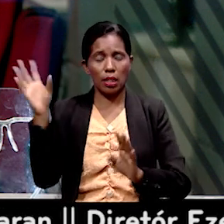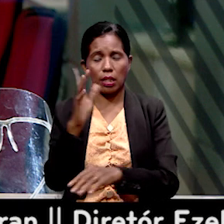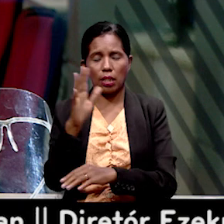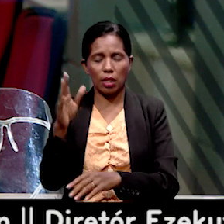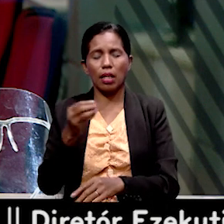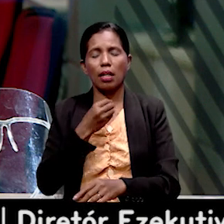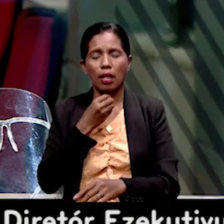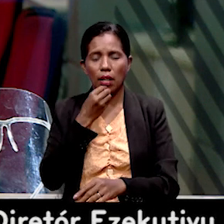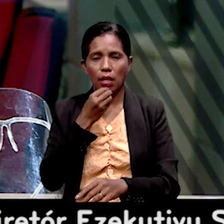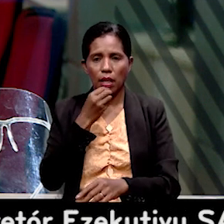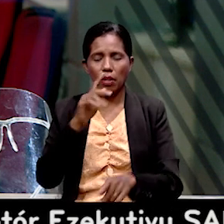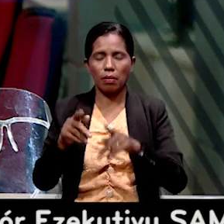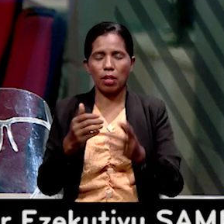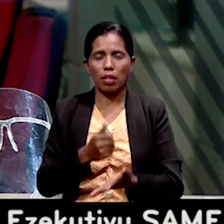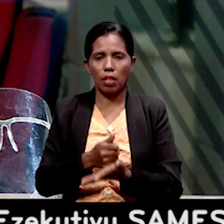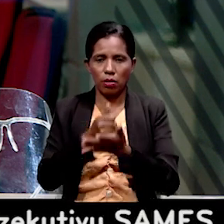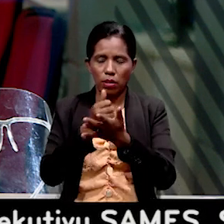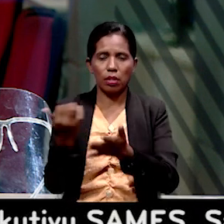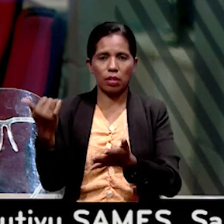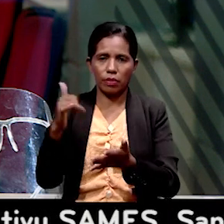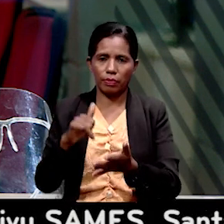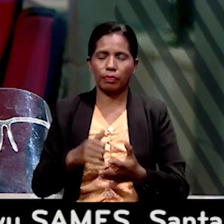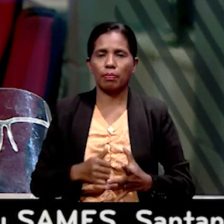ona sira ni sakrifisiu.